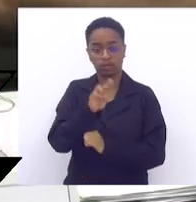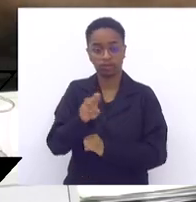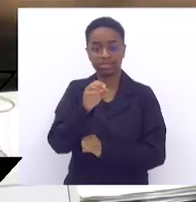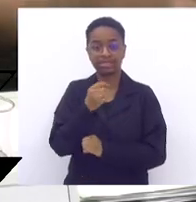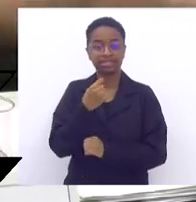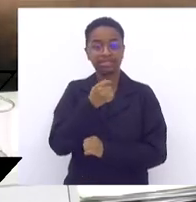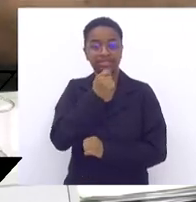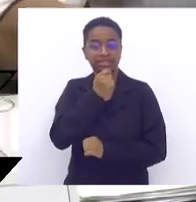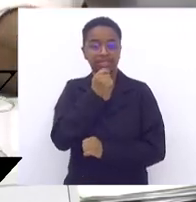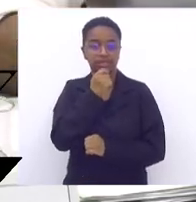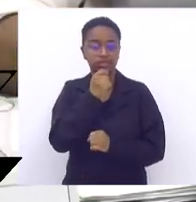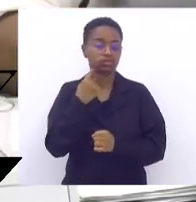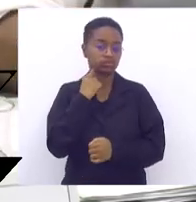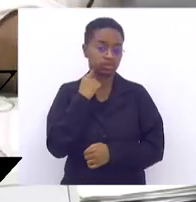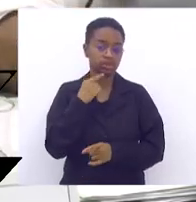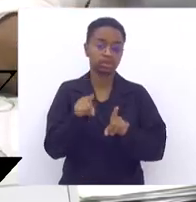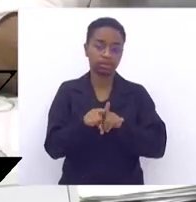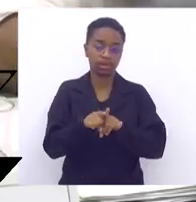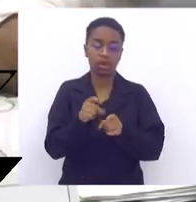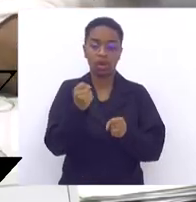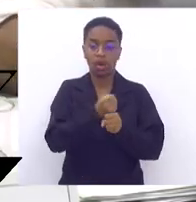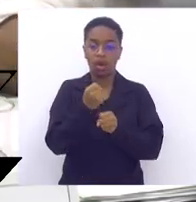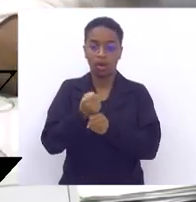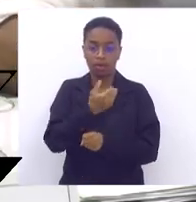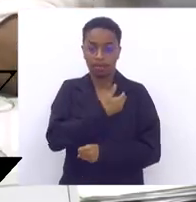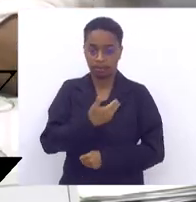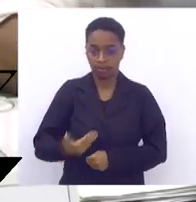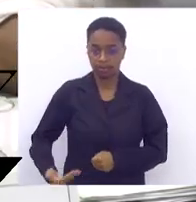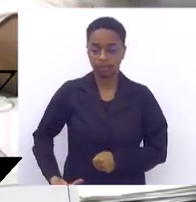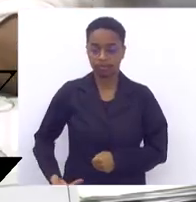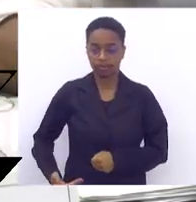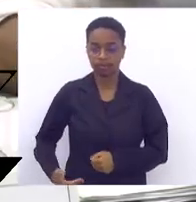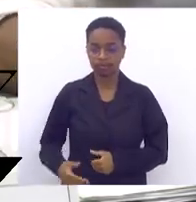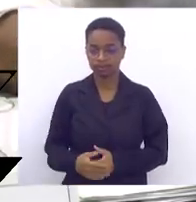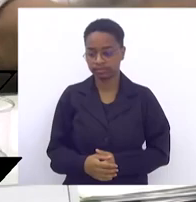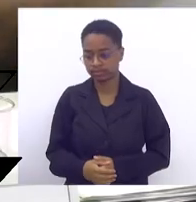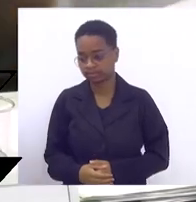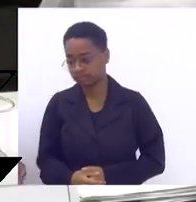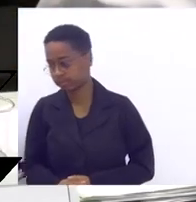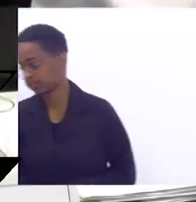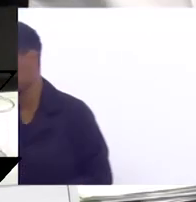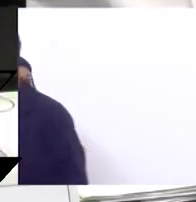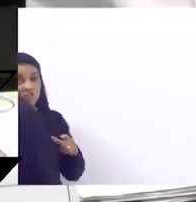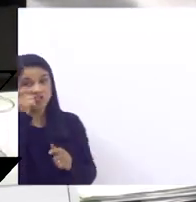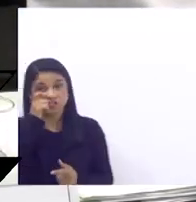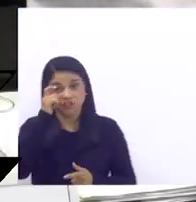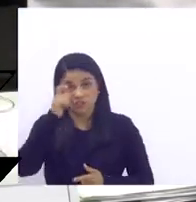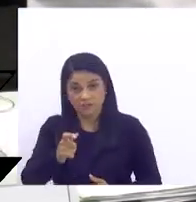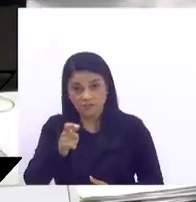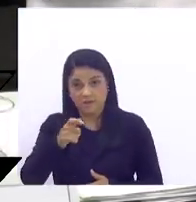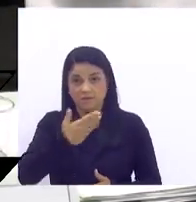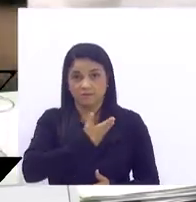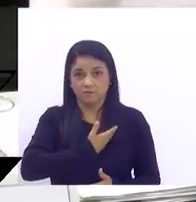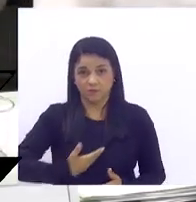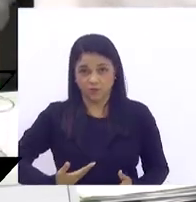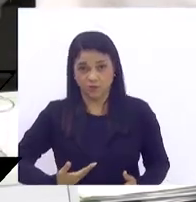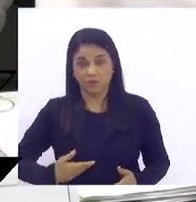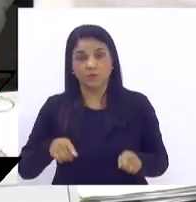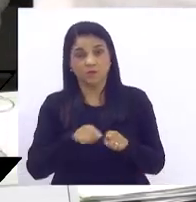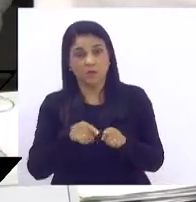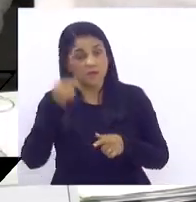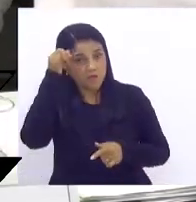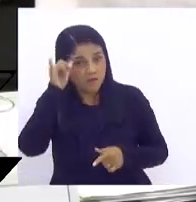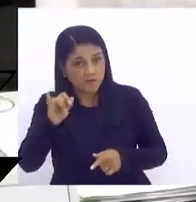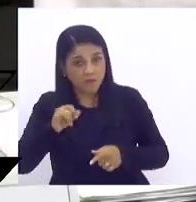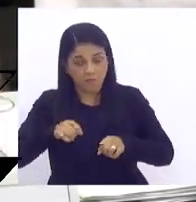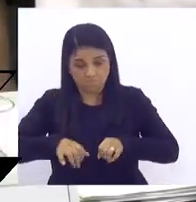e garante as obras públicas que estão claramente para fins de interesse público, inclusive prevenção de